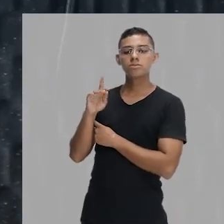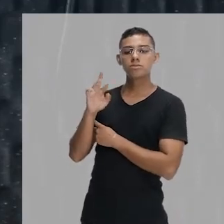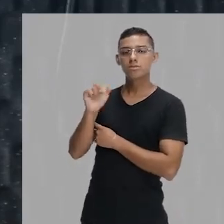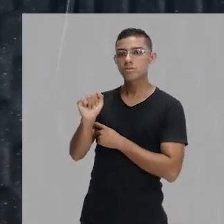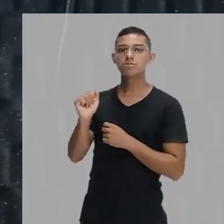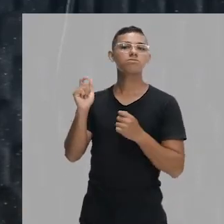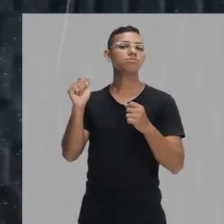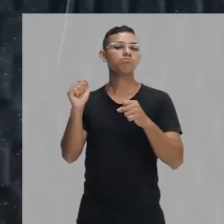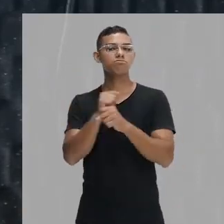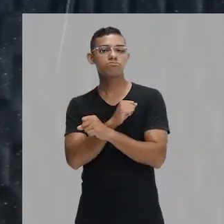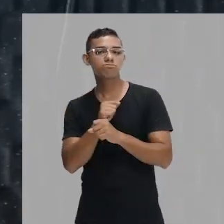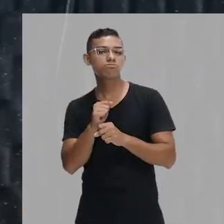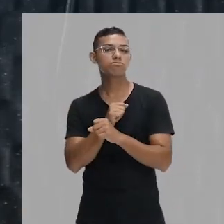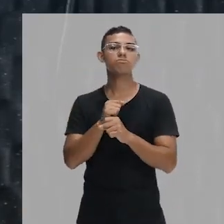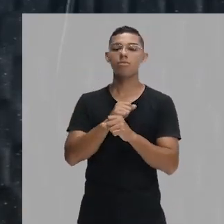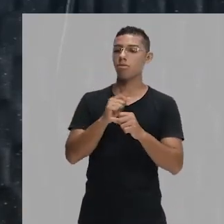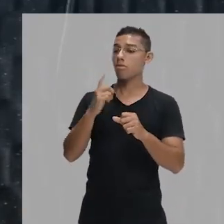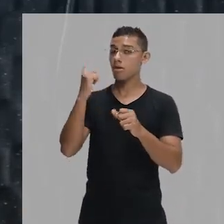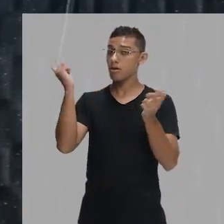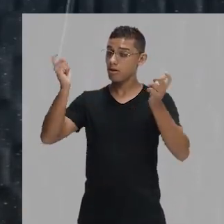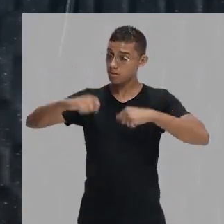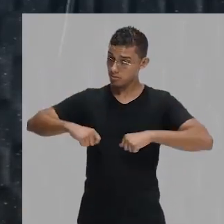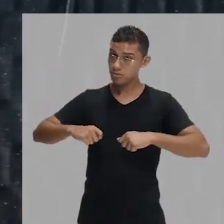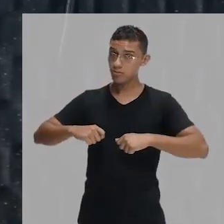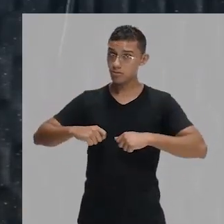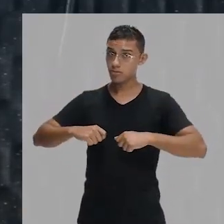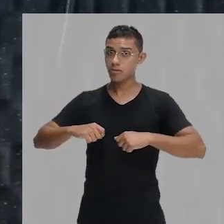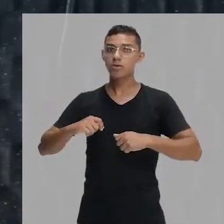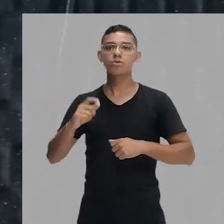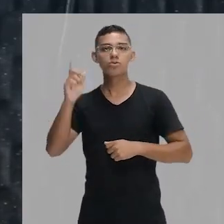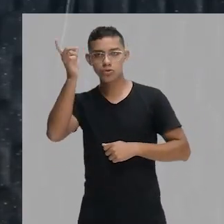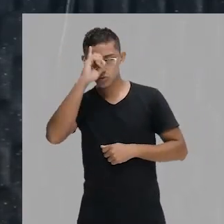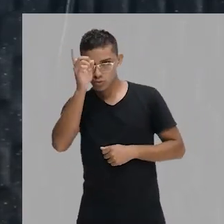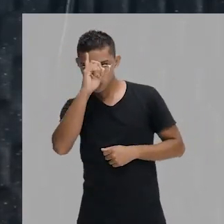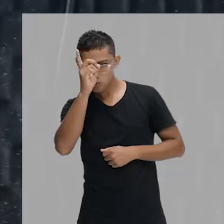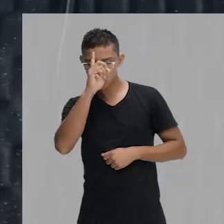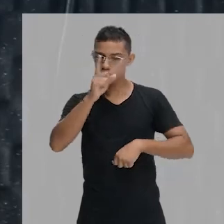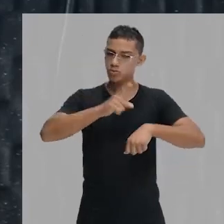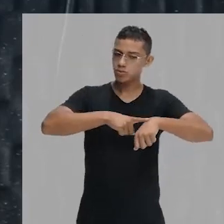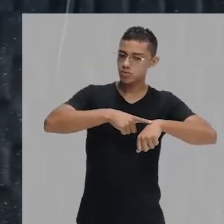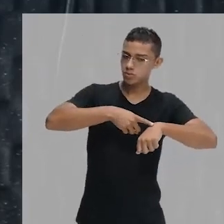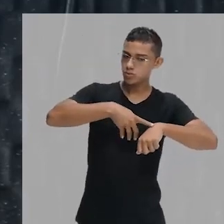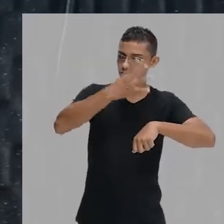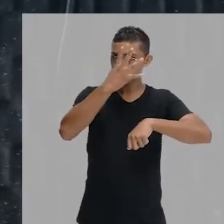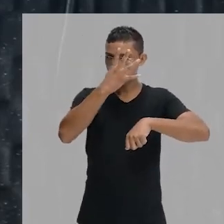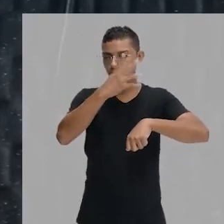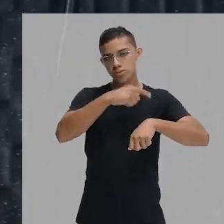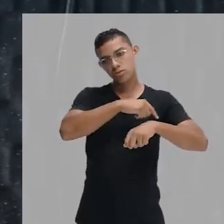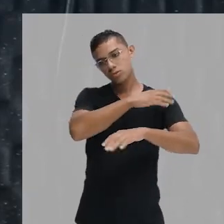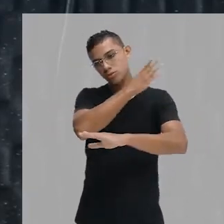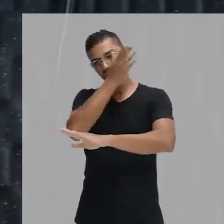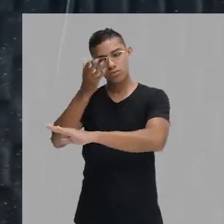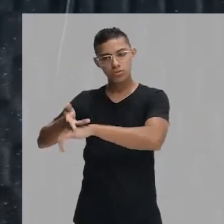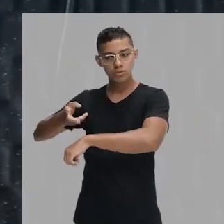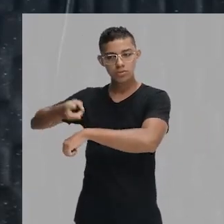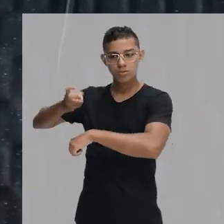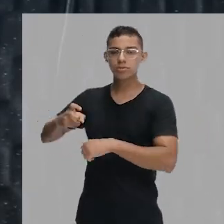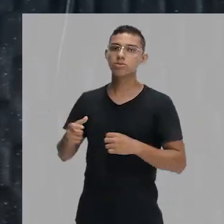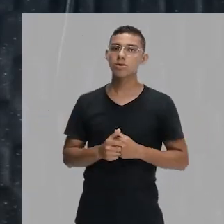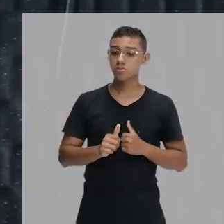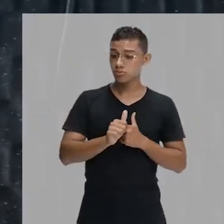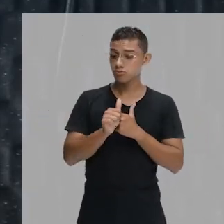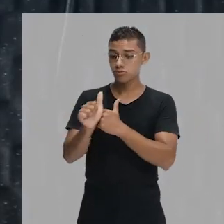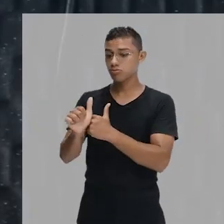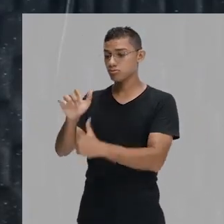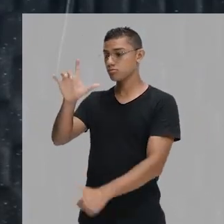às 17. Tem muita audioaula para vocês lá, muito conteúdo bom. Nos siga no Instagram, tá?